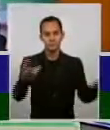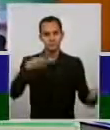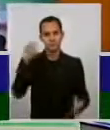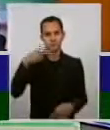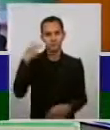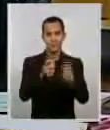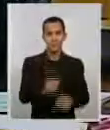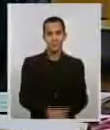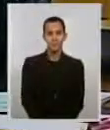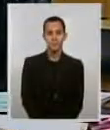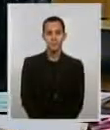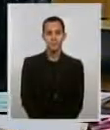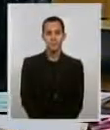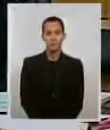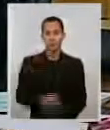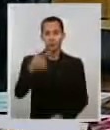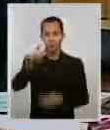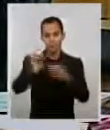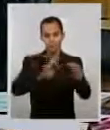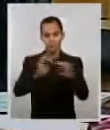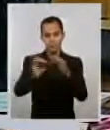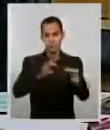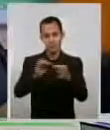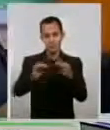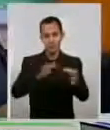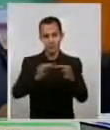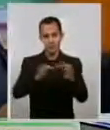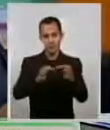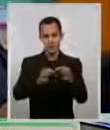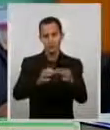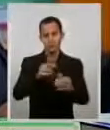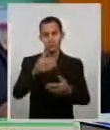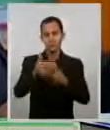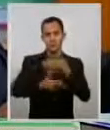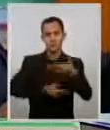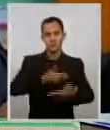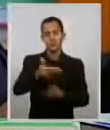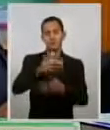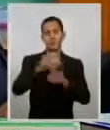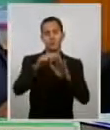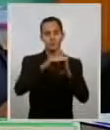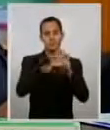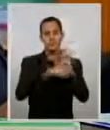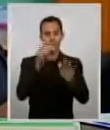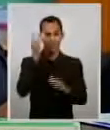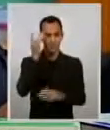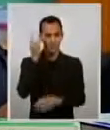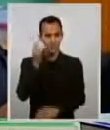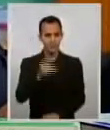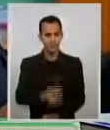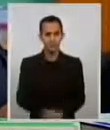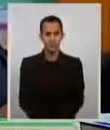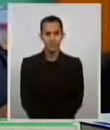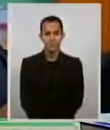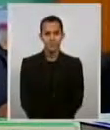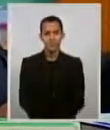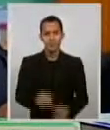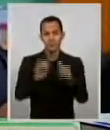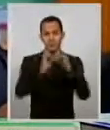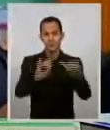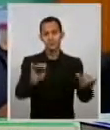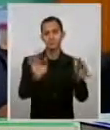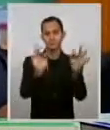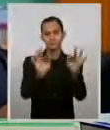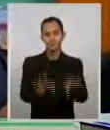Senhores vereadores, os demais projetos ficam transferidos para a pauta de amanhã. Eu